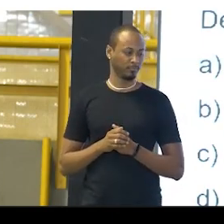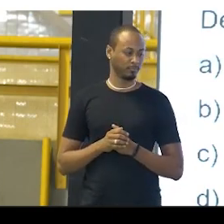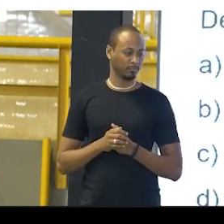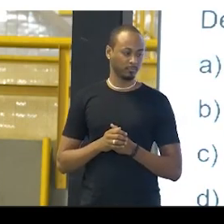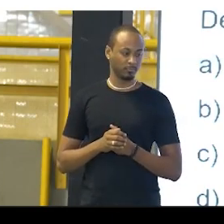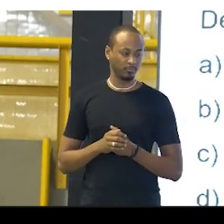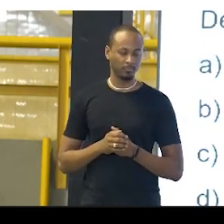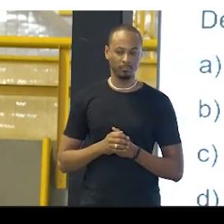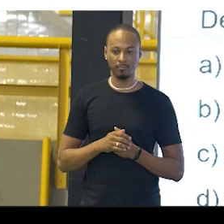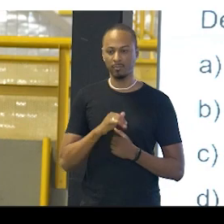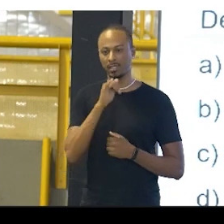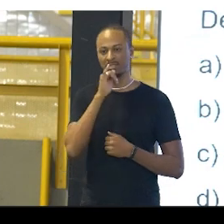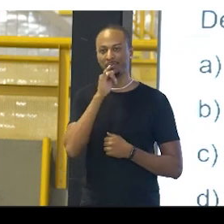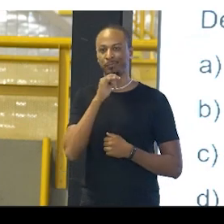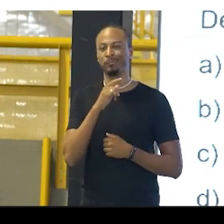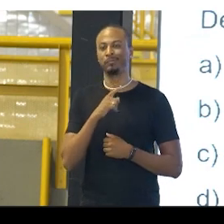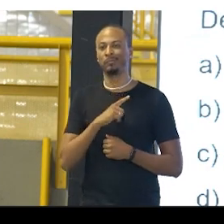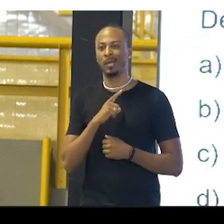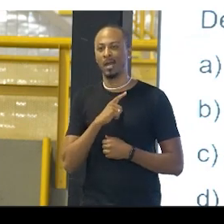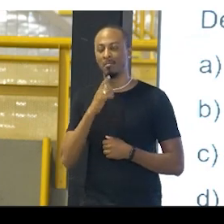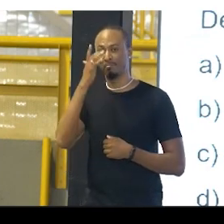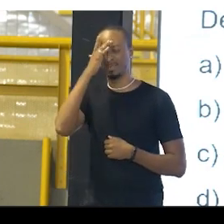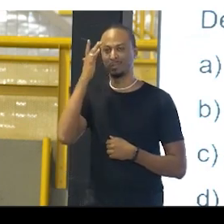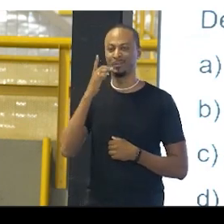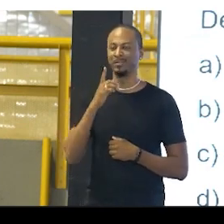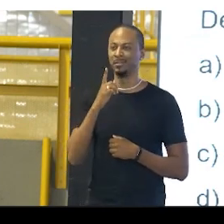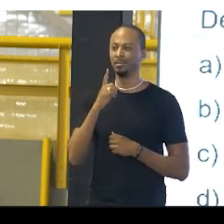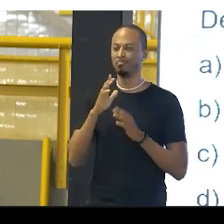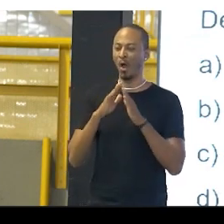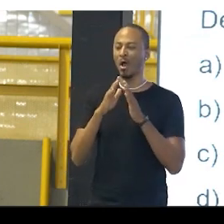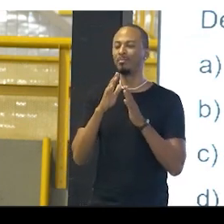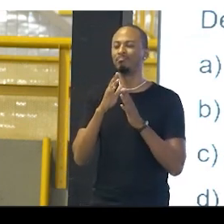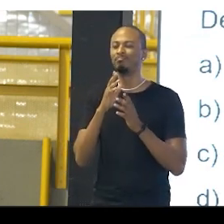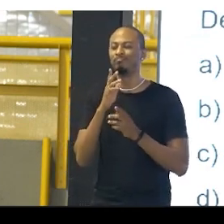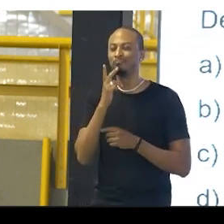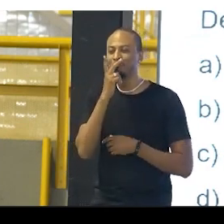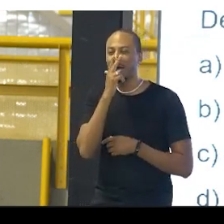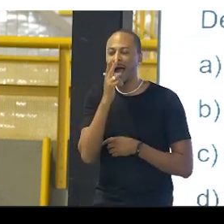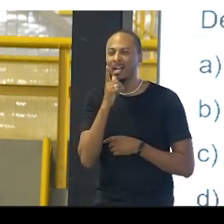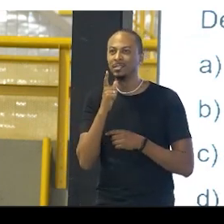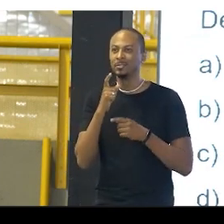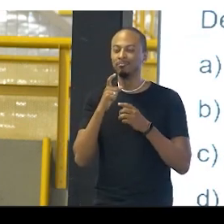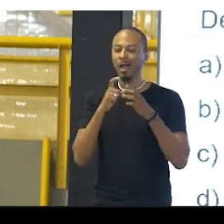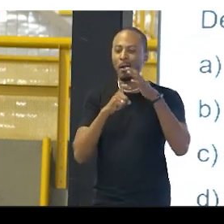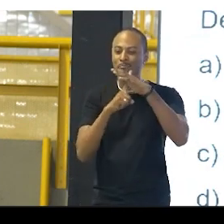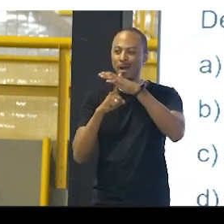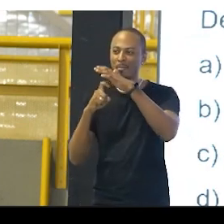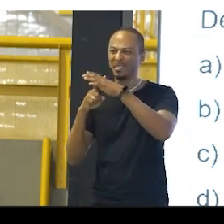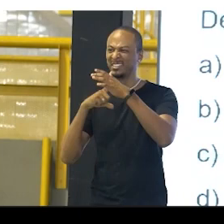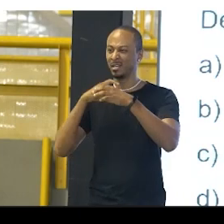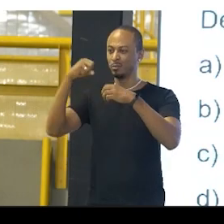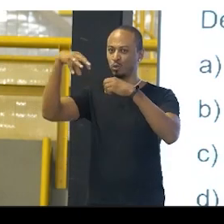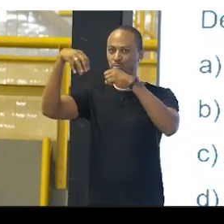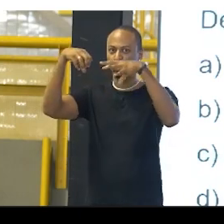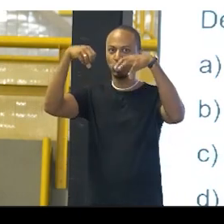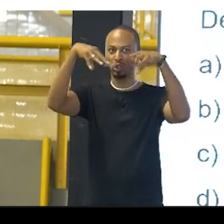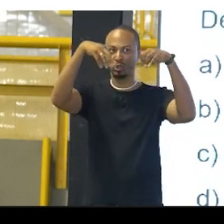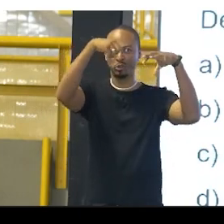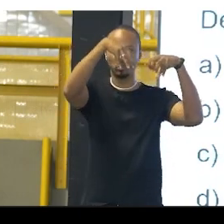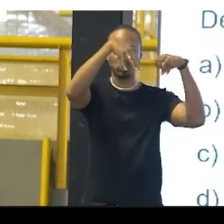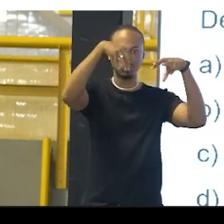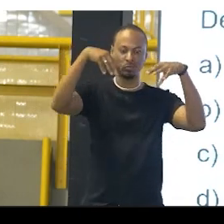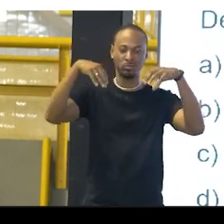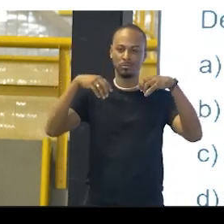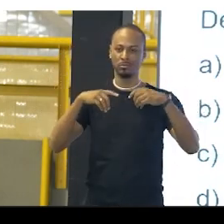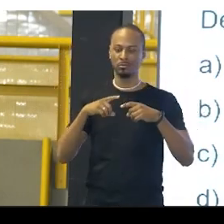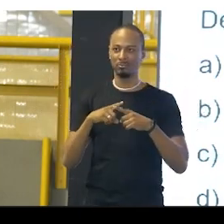Pessoal, tem gente que mora em casa que parece uma quermesse, com tanto ponto de luz que tem. E o pai e a